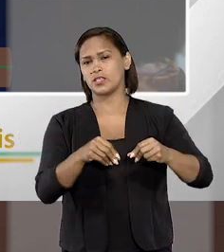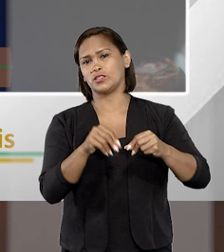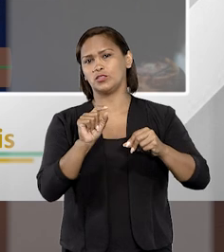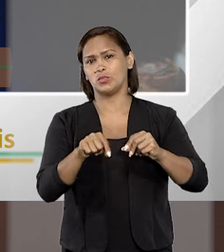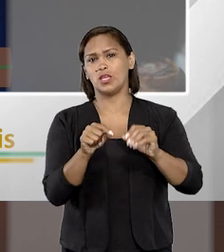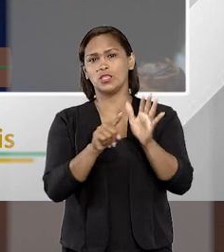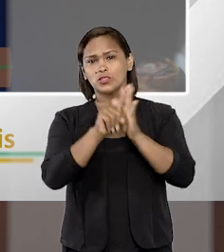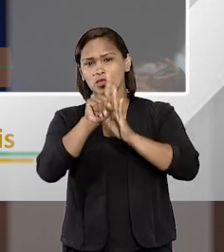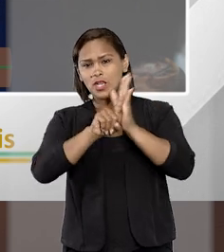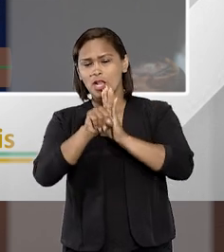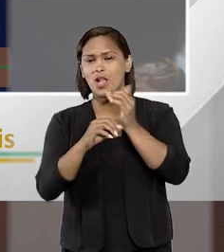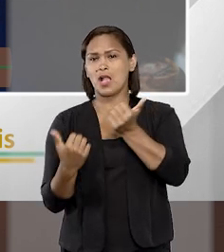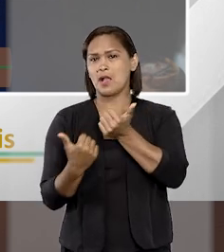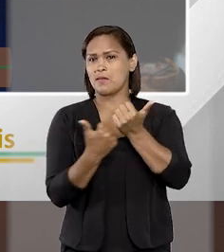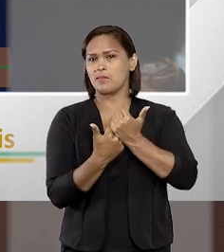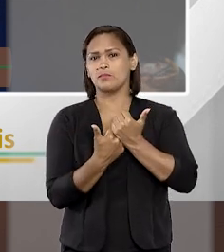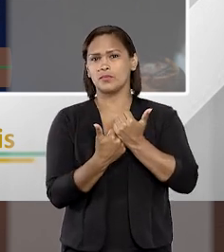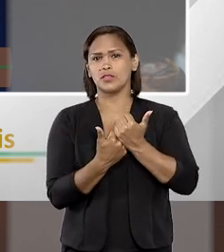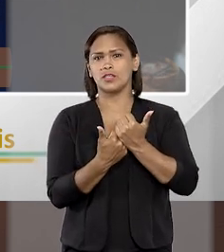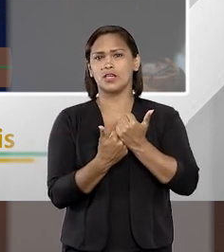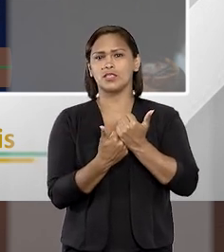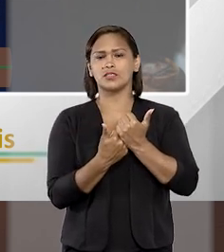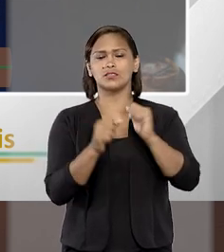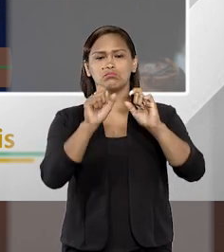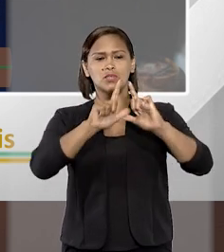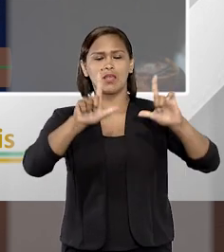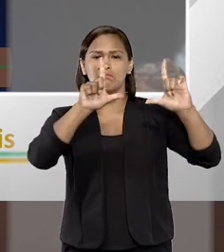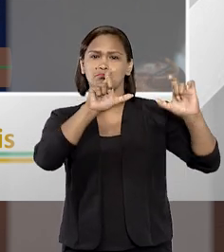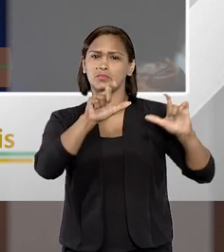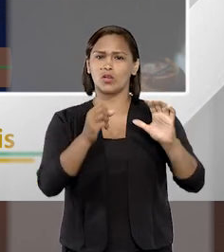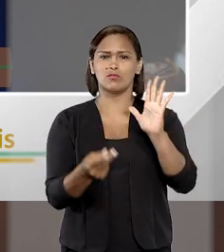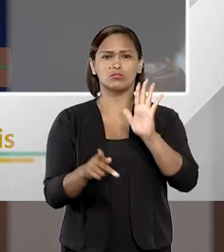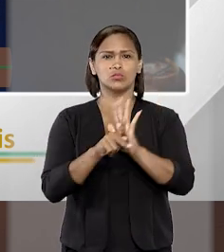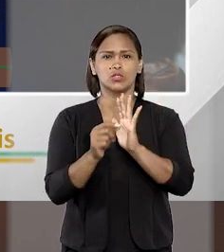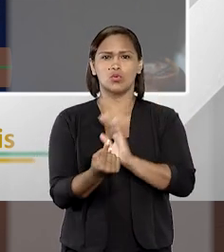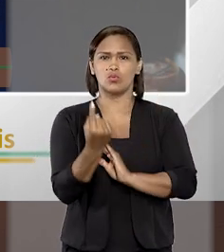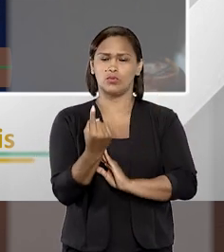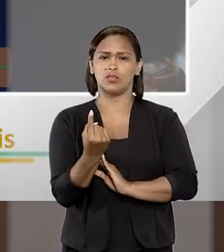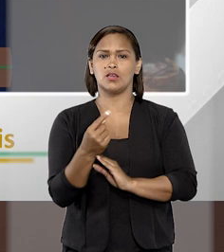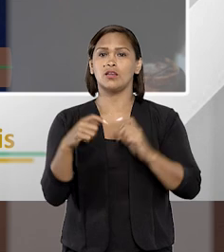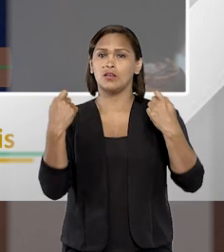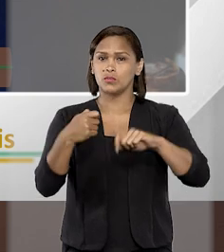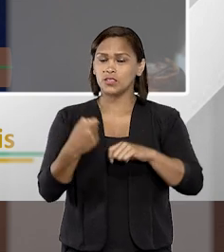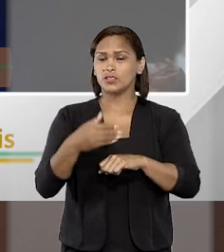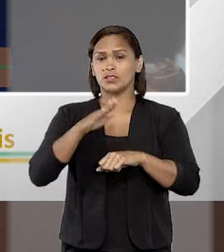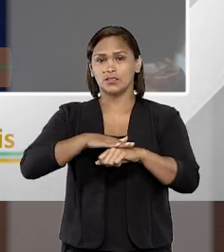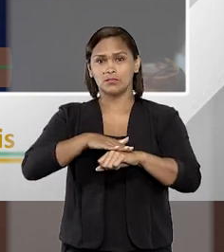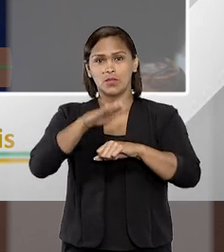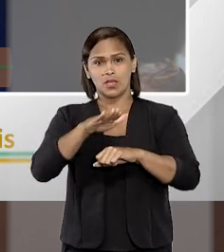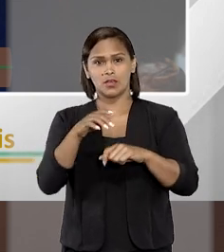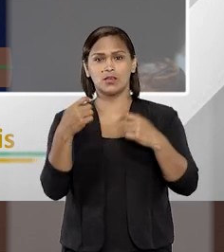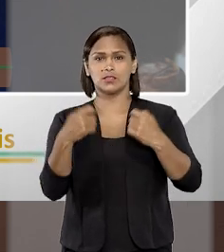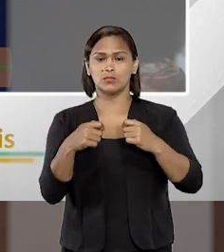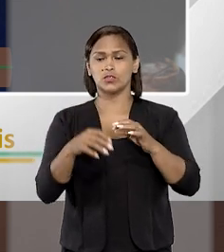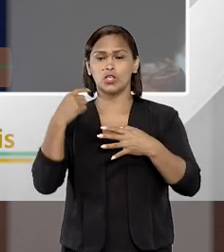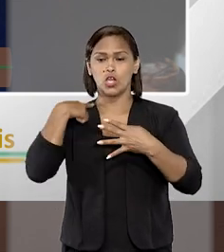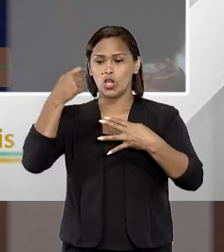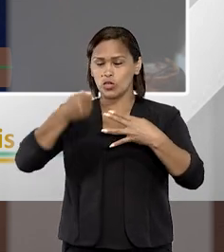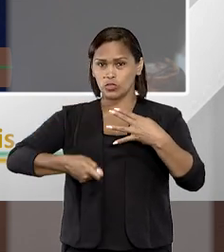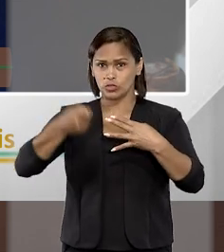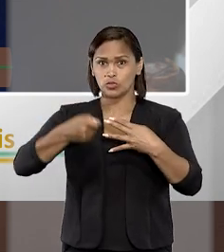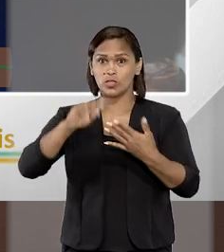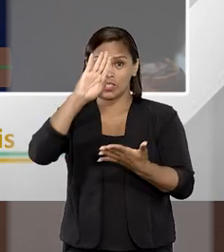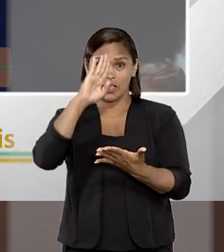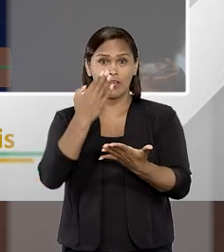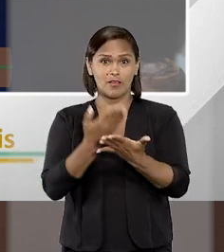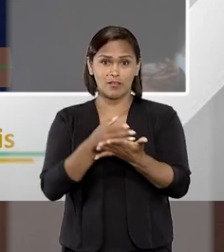mente apoiadas em evidências dessa natureza preciso mais é preciso que o juiz Tem a